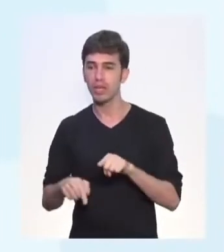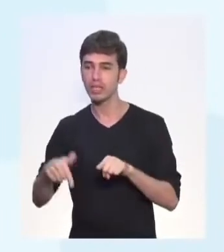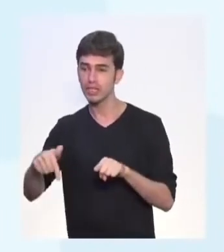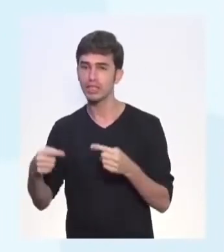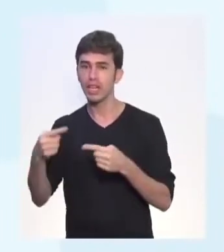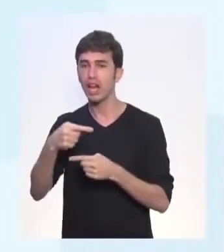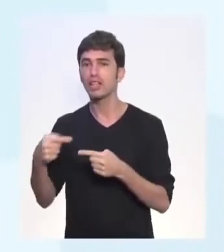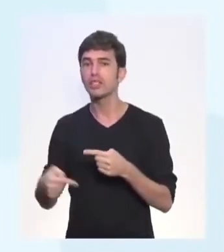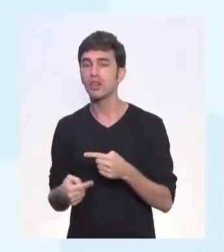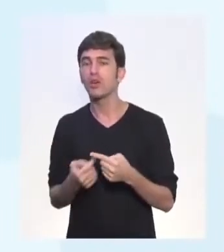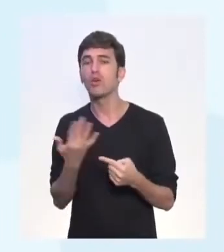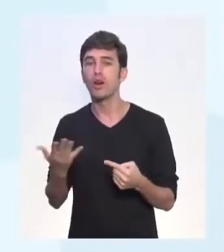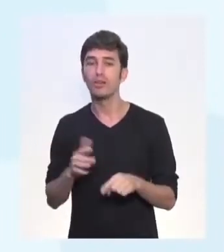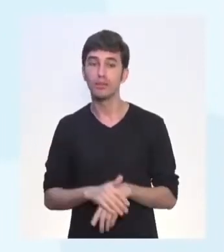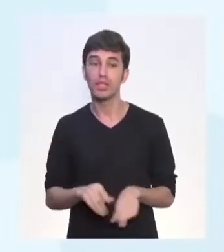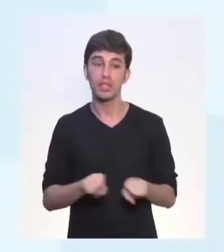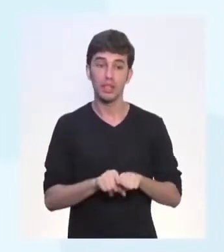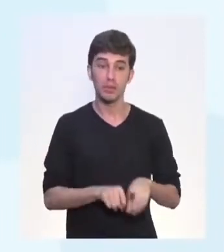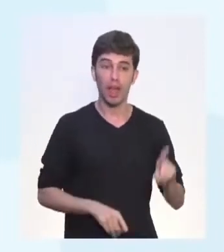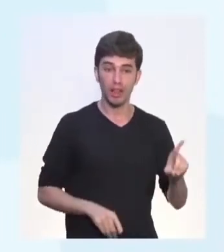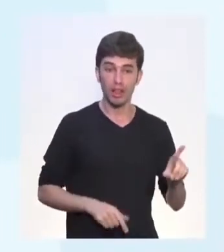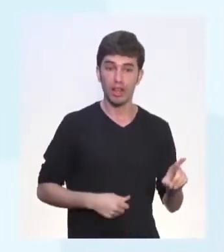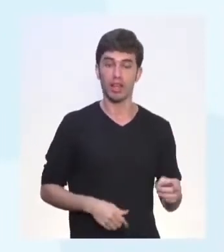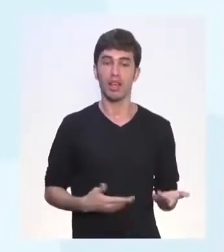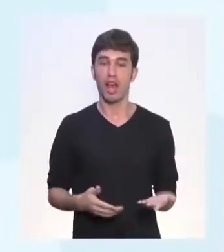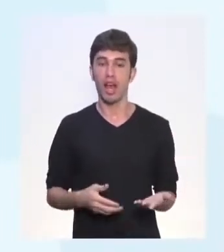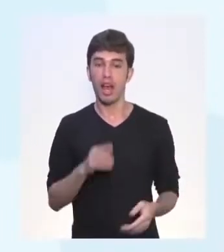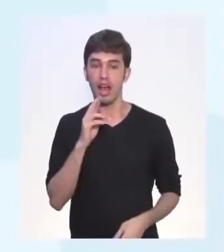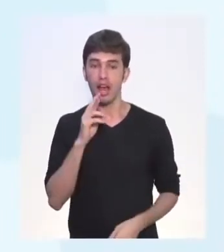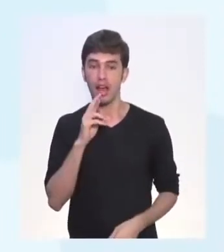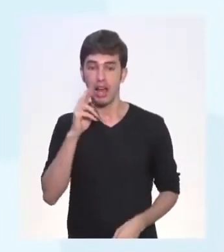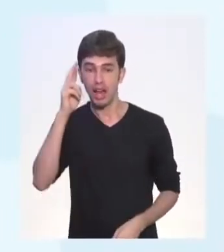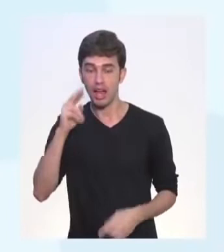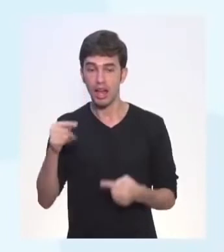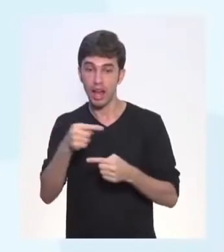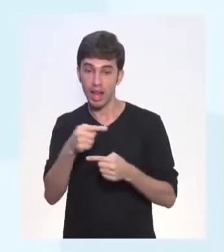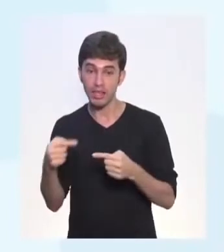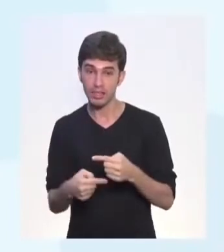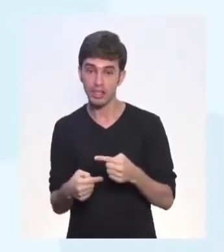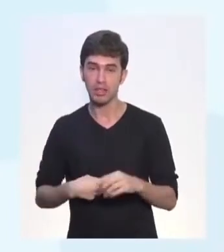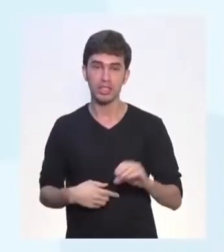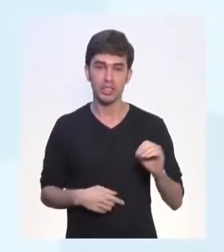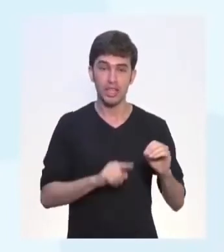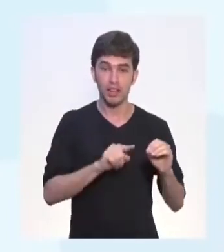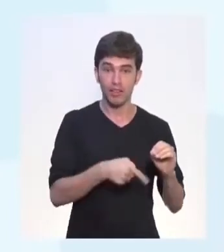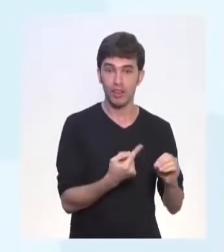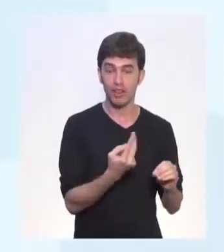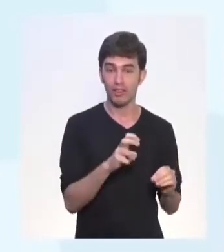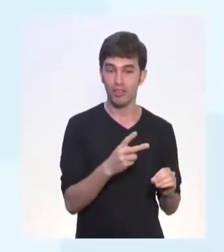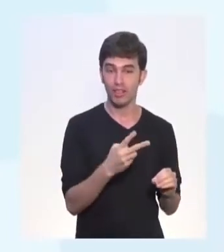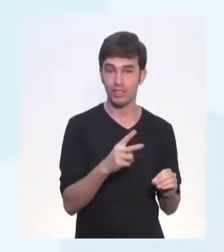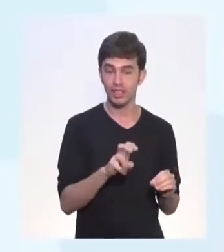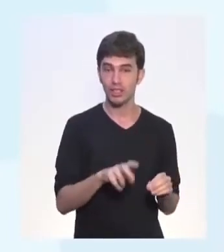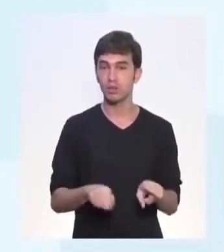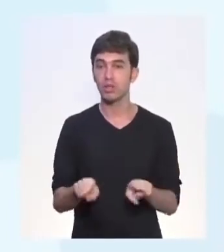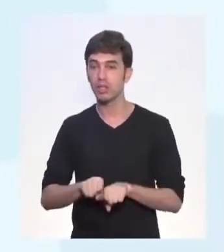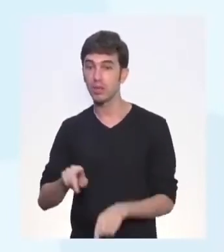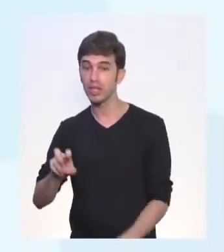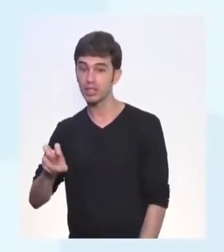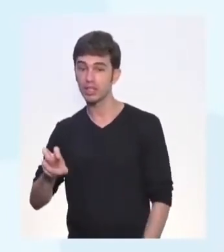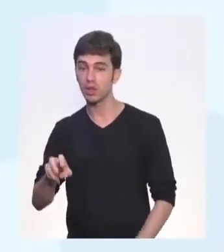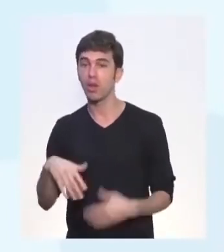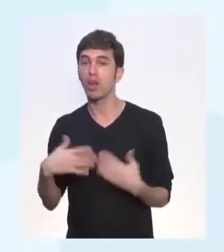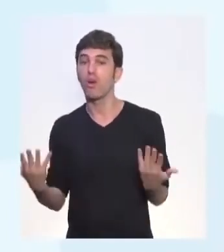razão entre 25 centésimos e 5, o famoso 0,25 e 5. Então, na realidade, a gente quer saber,